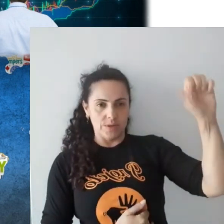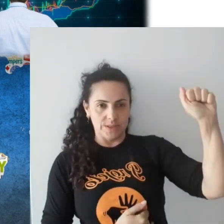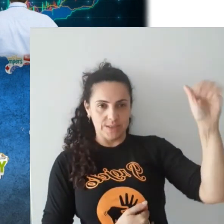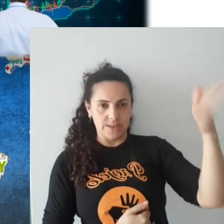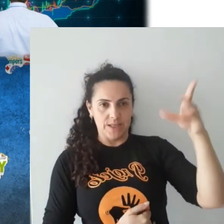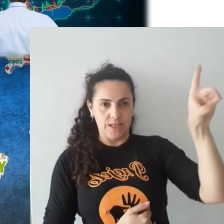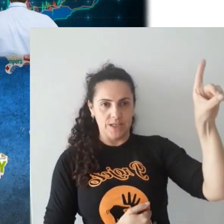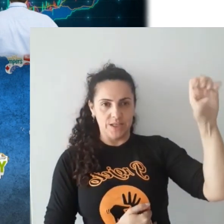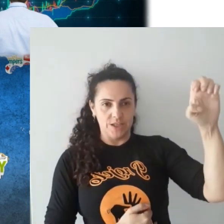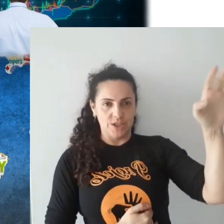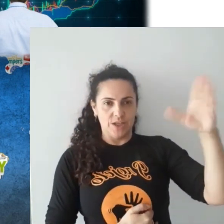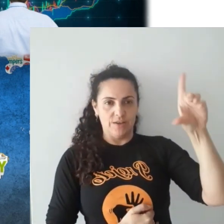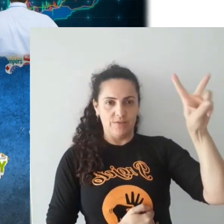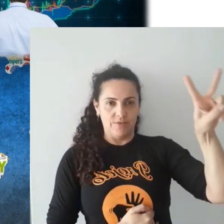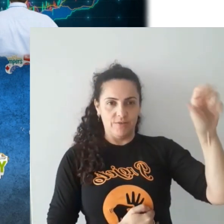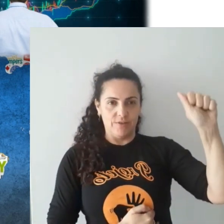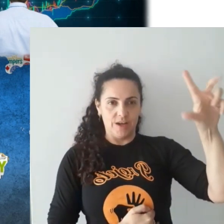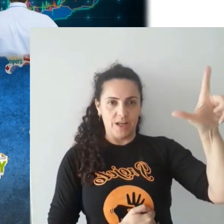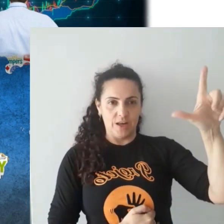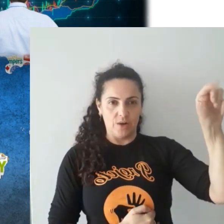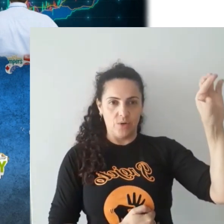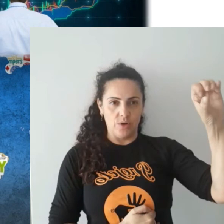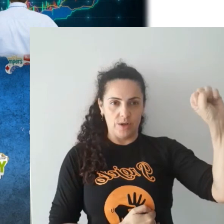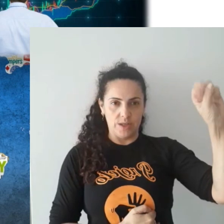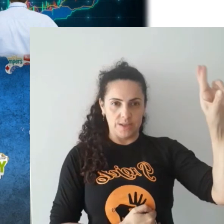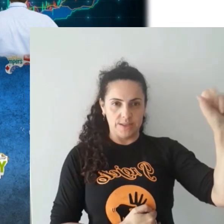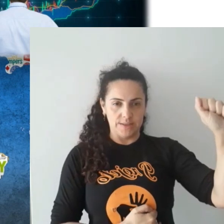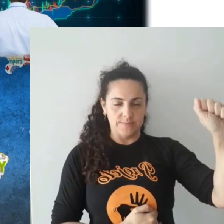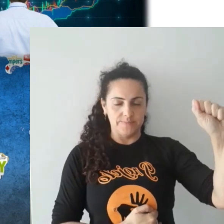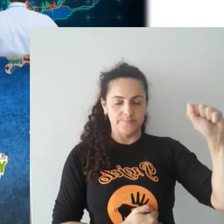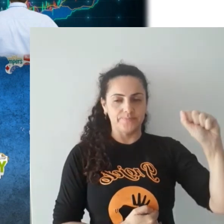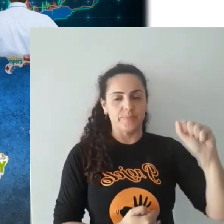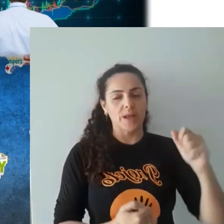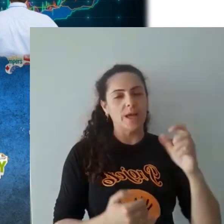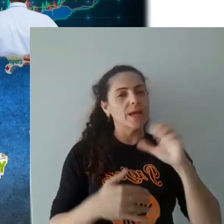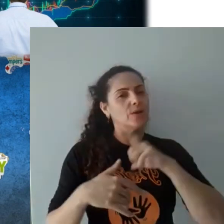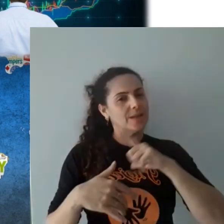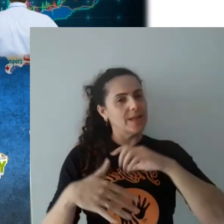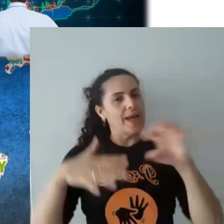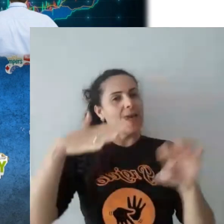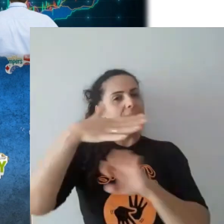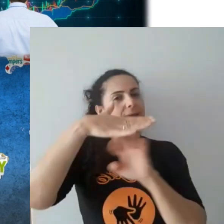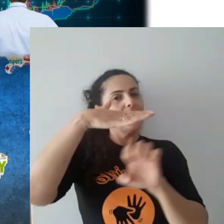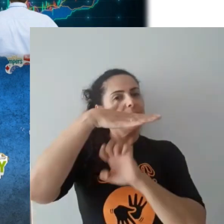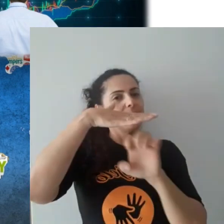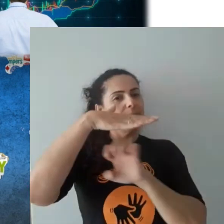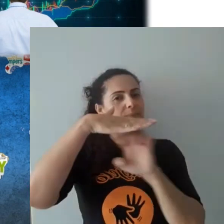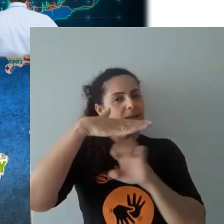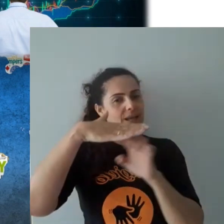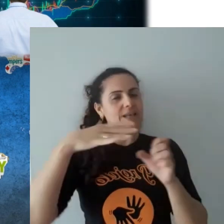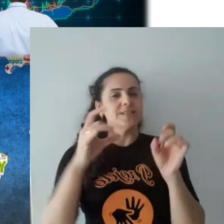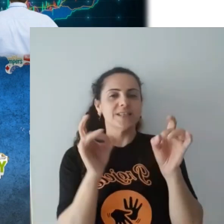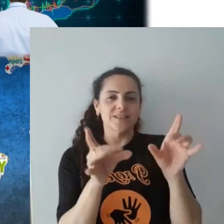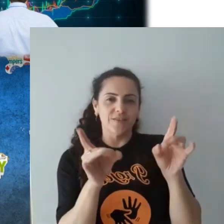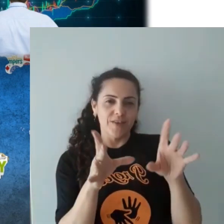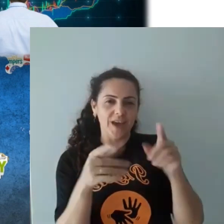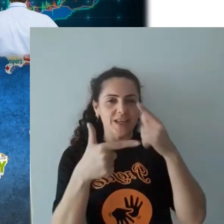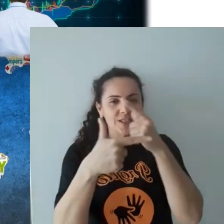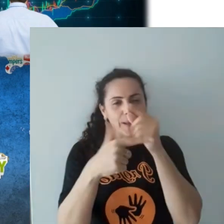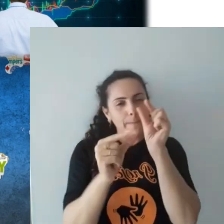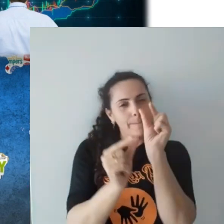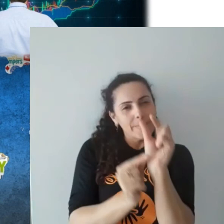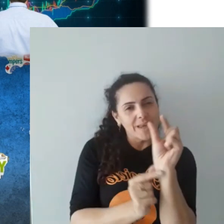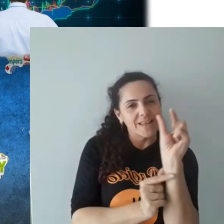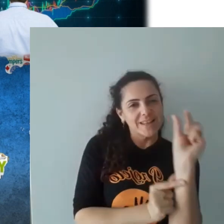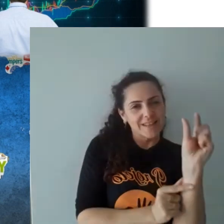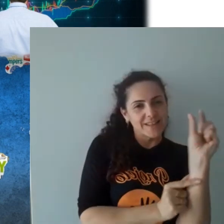e ali a gente consegue, então, comprar uma parte dela através das ações, tá? E lida, então, com a especulação.